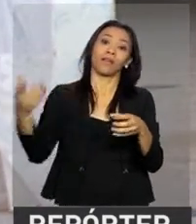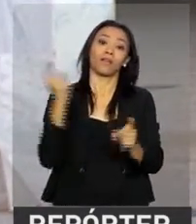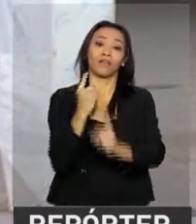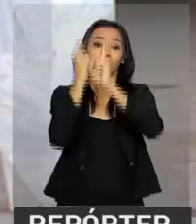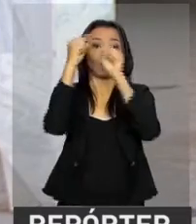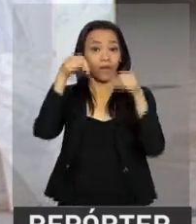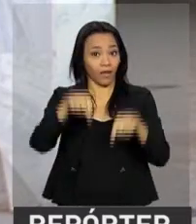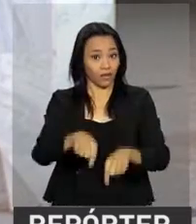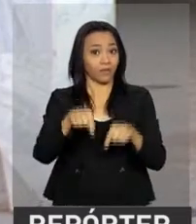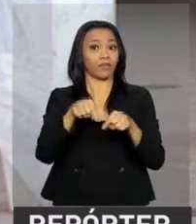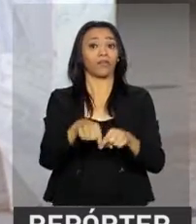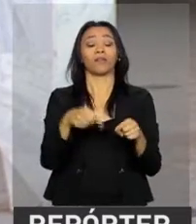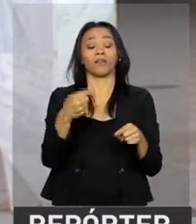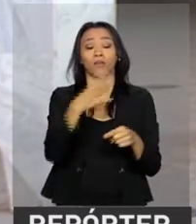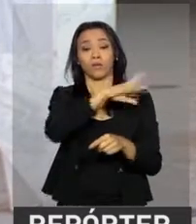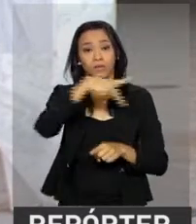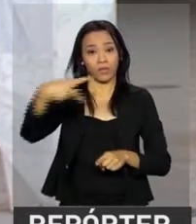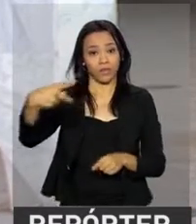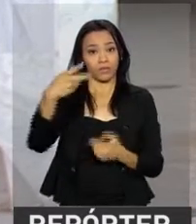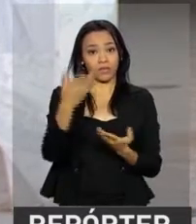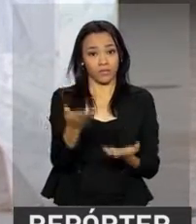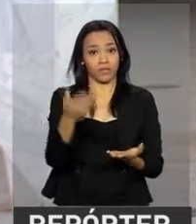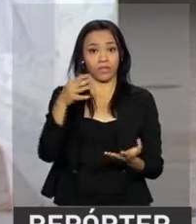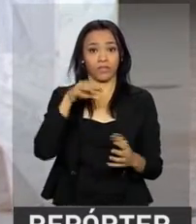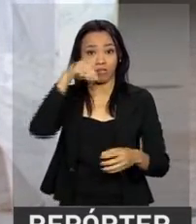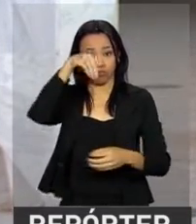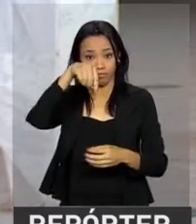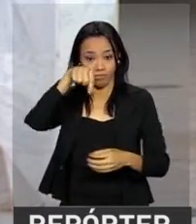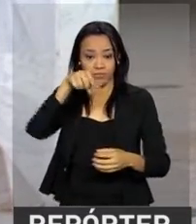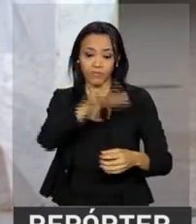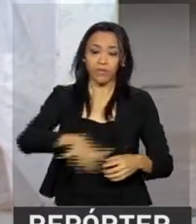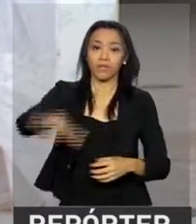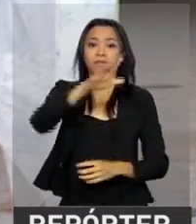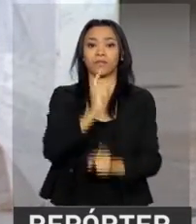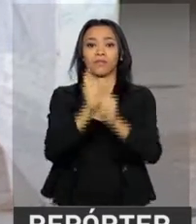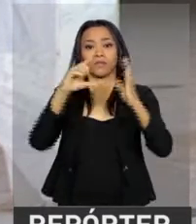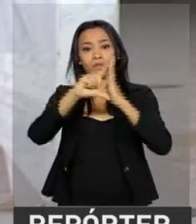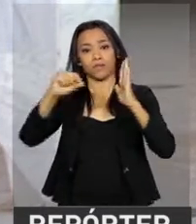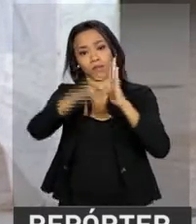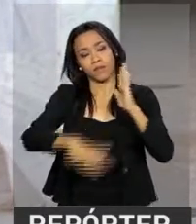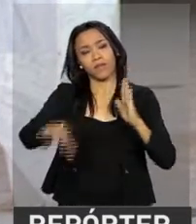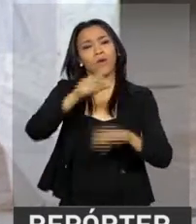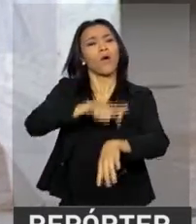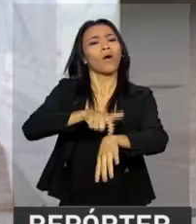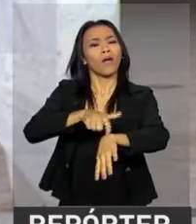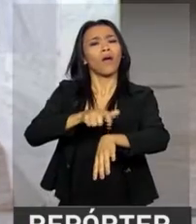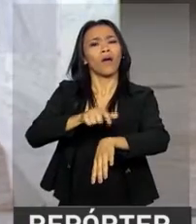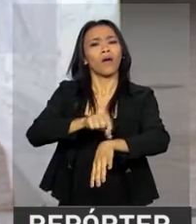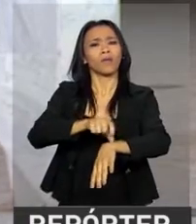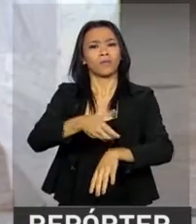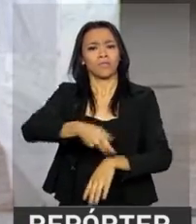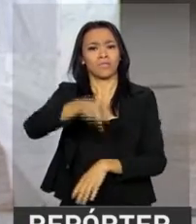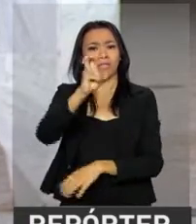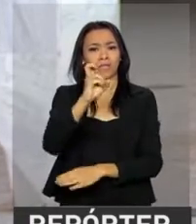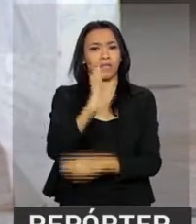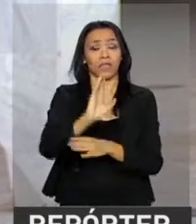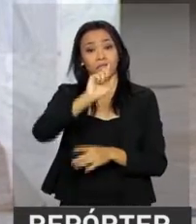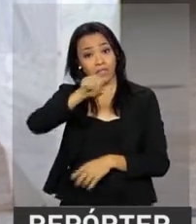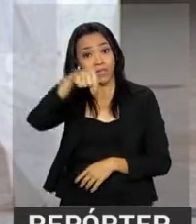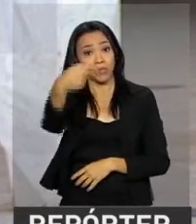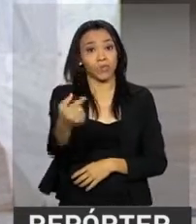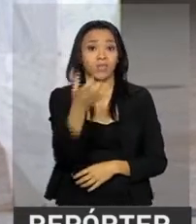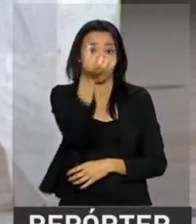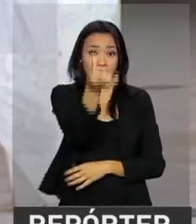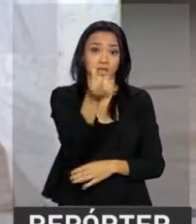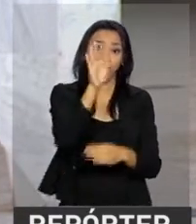se encontrar portanto com o presidente em exercício aqui no palácio do planalto a reunião prevista para às 5 horas da tarde e às seis horas da tarde